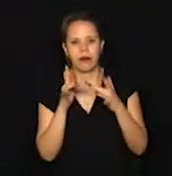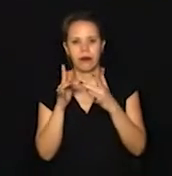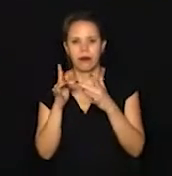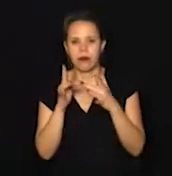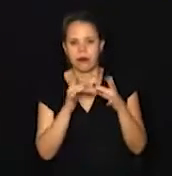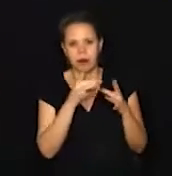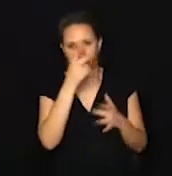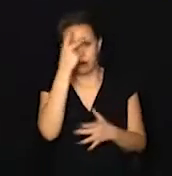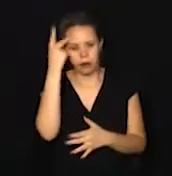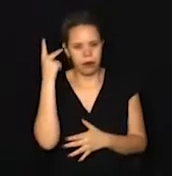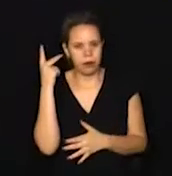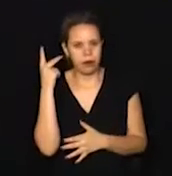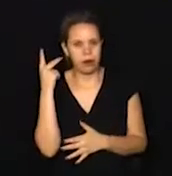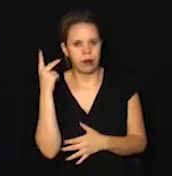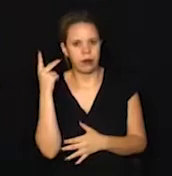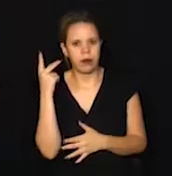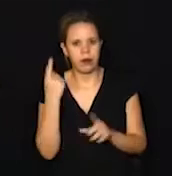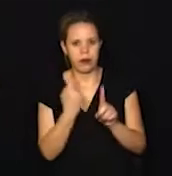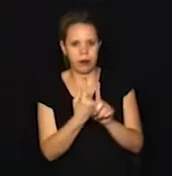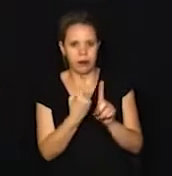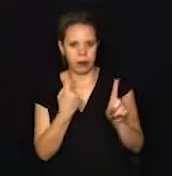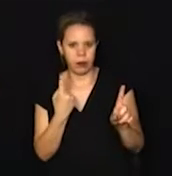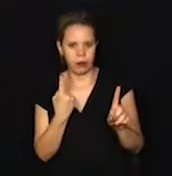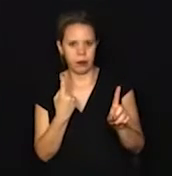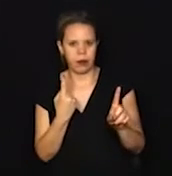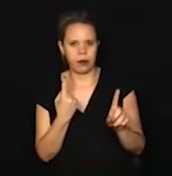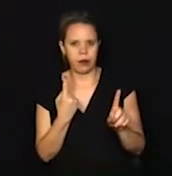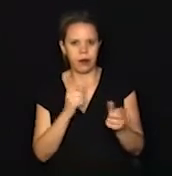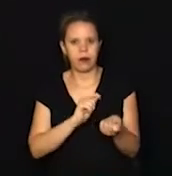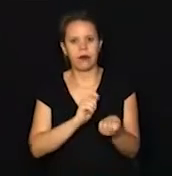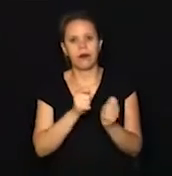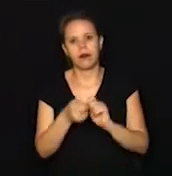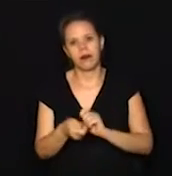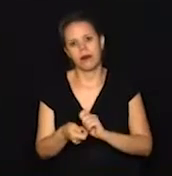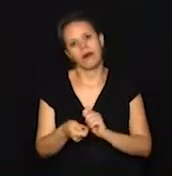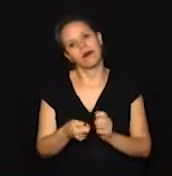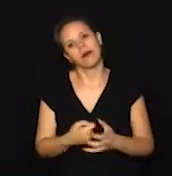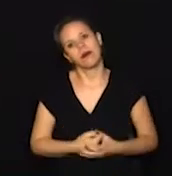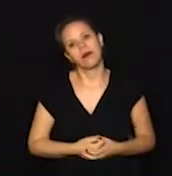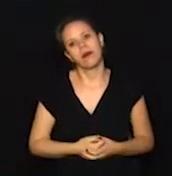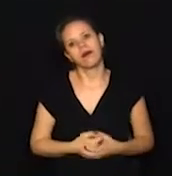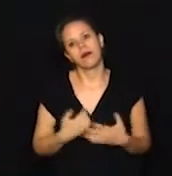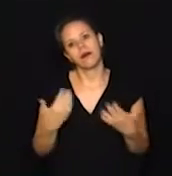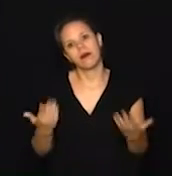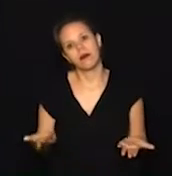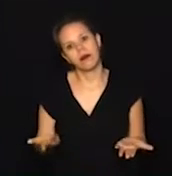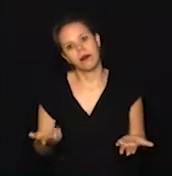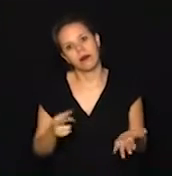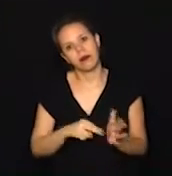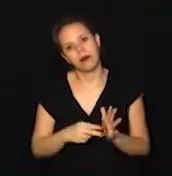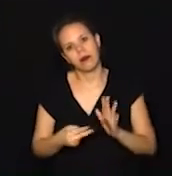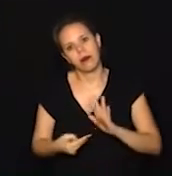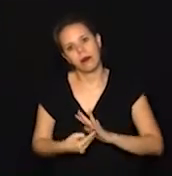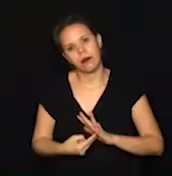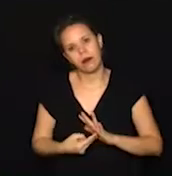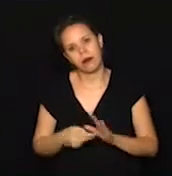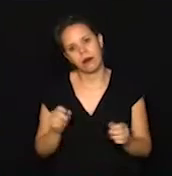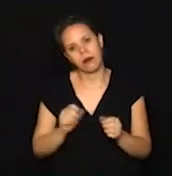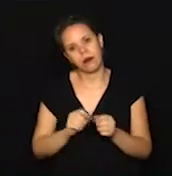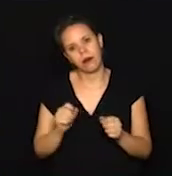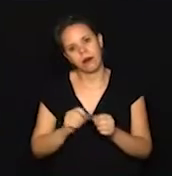pessoas, resguardar a distância adequada, né? Então, isso significa fazer